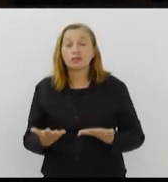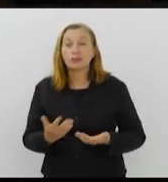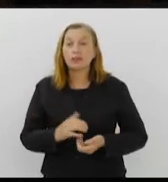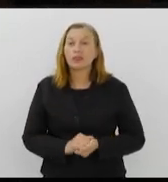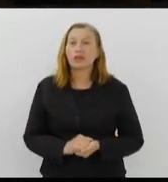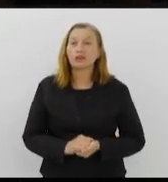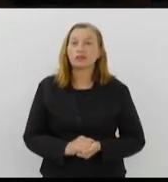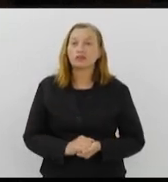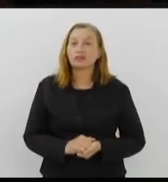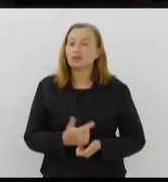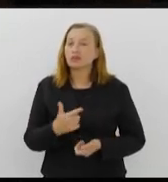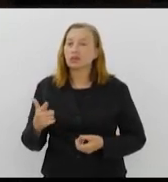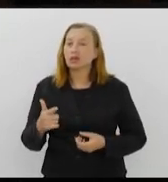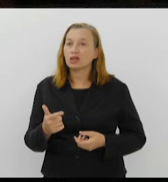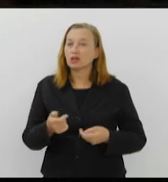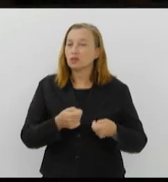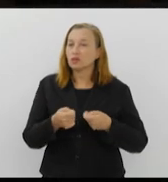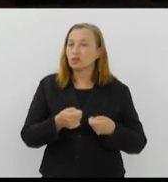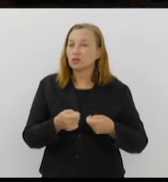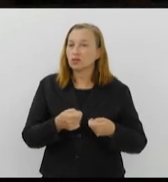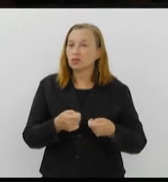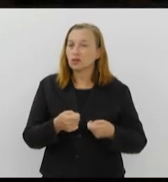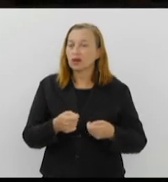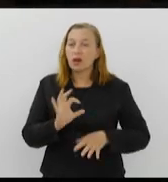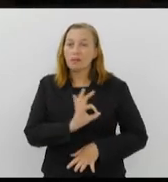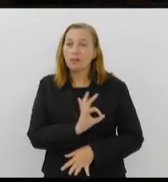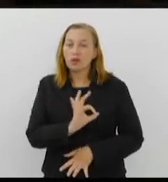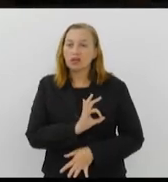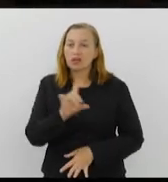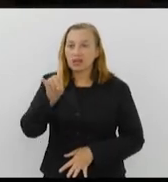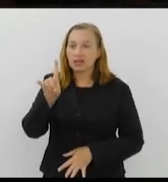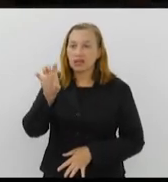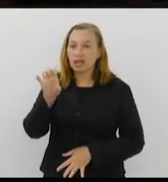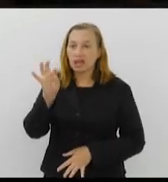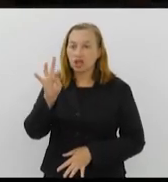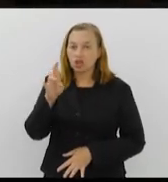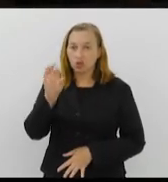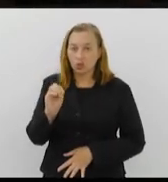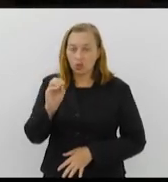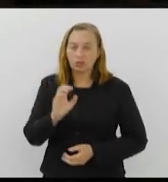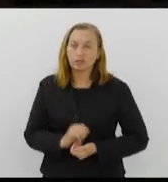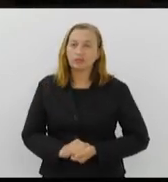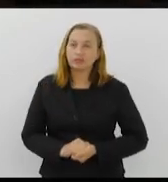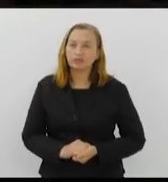não existe regulamentação instituindo a polícia do DETRO.